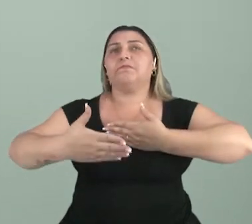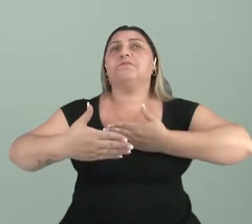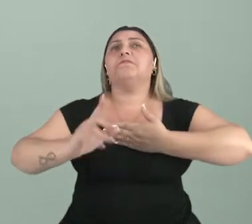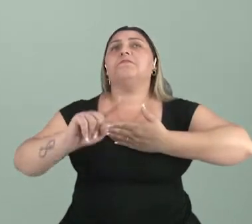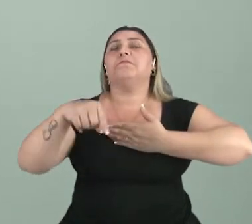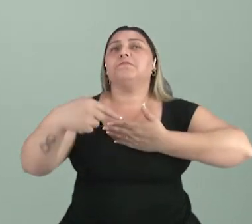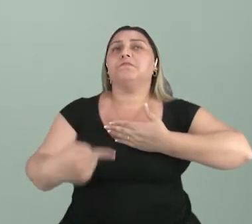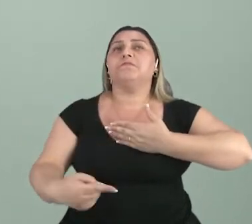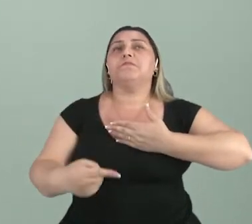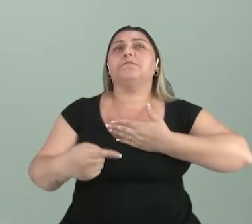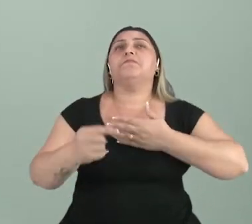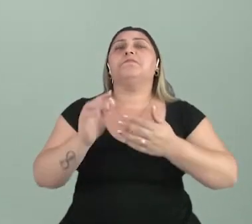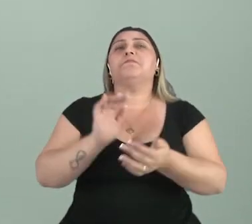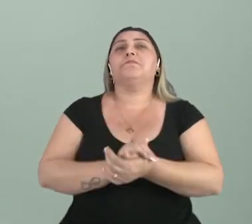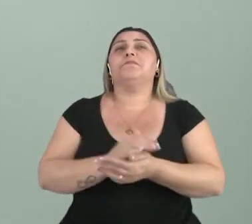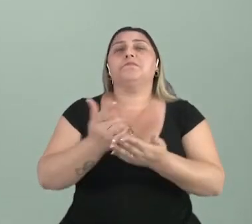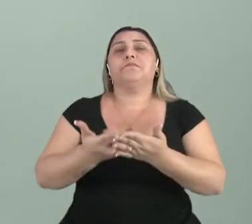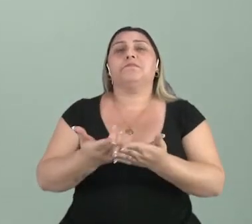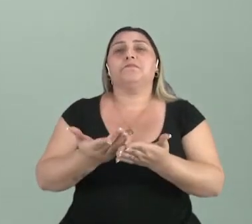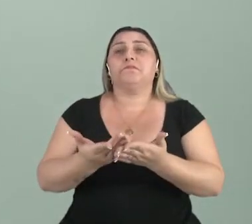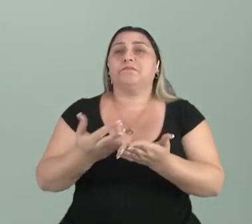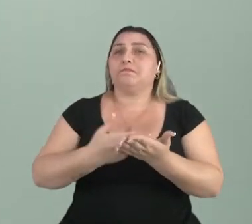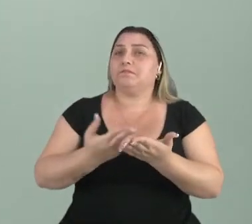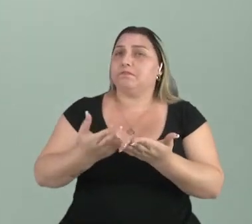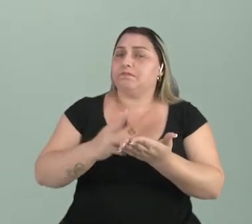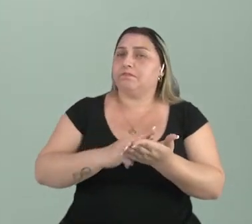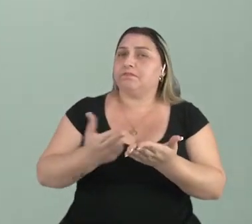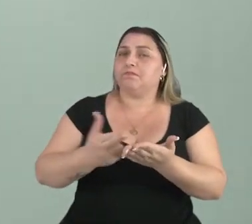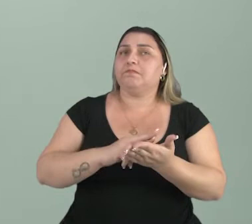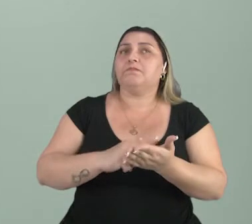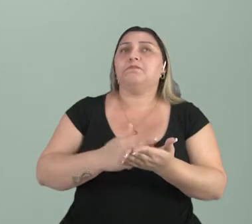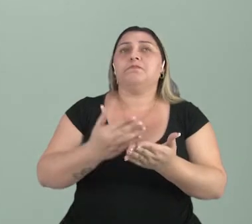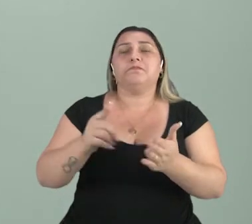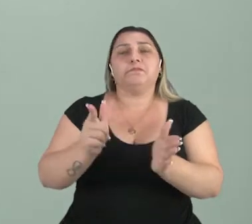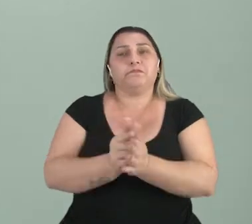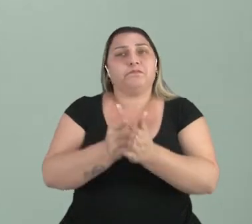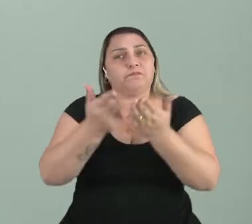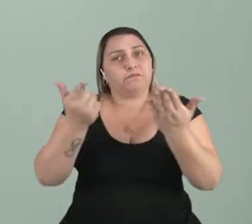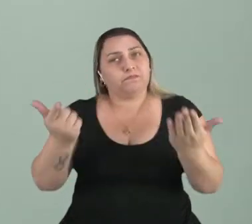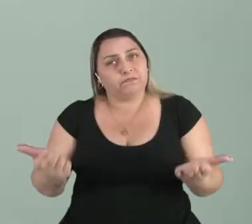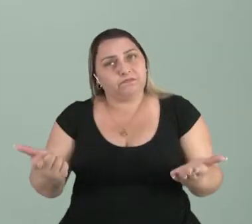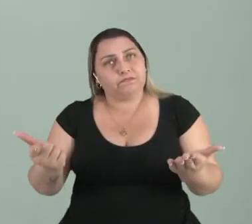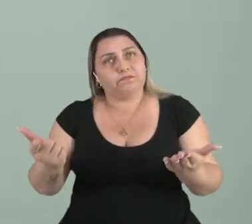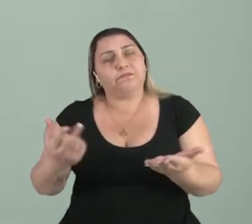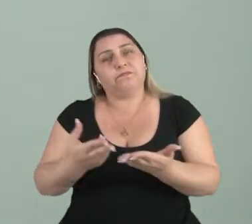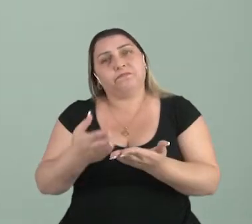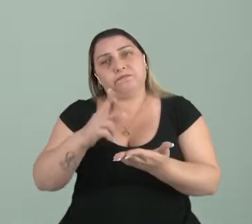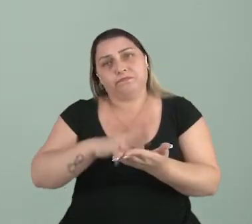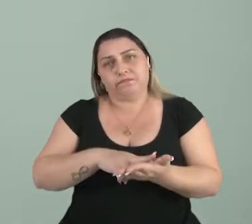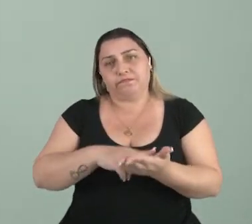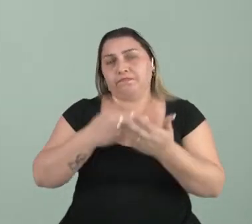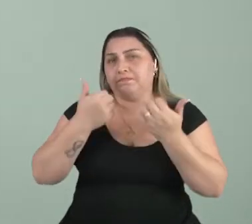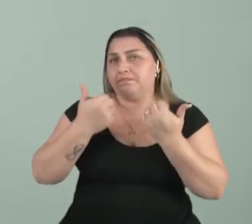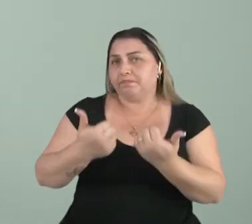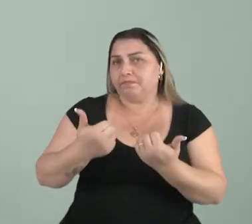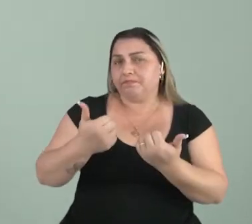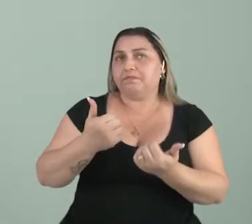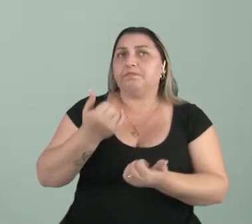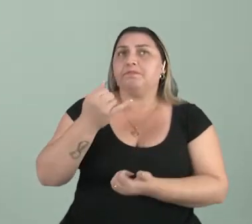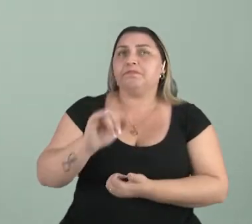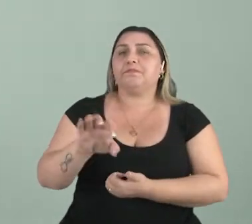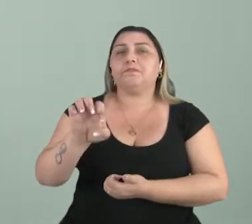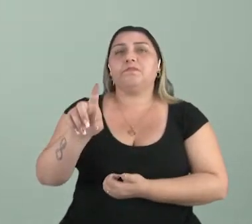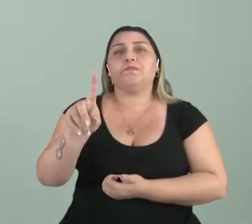as próximas folhas, né? Durante o curso do jornal ou da revista. Se